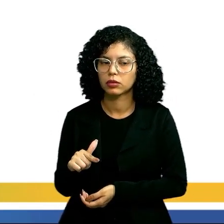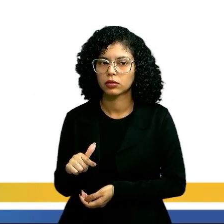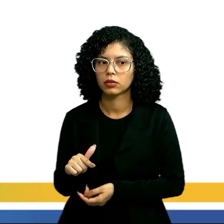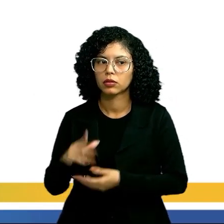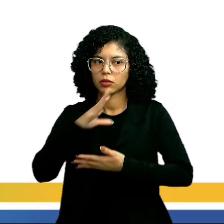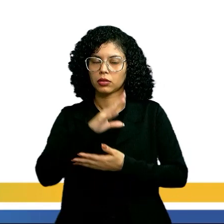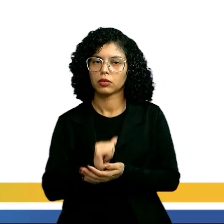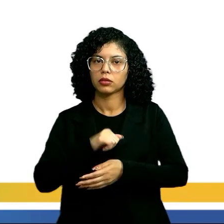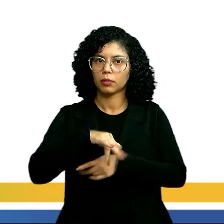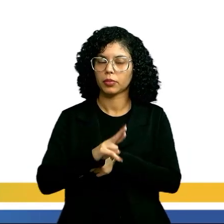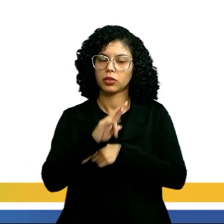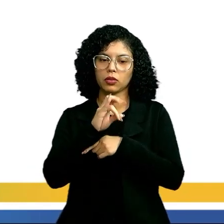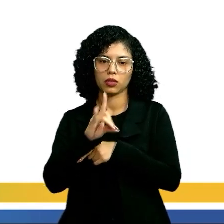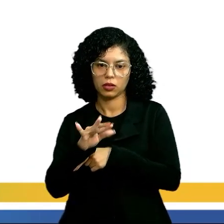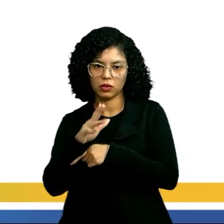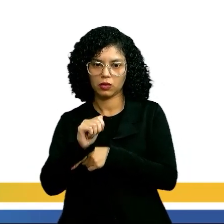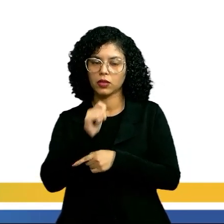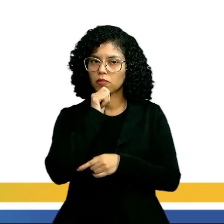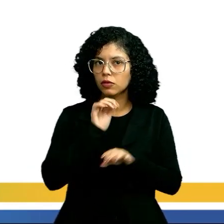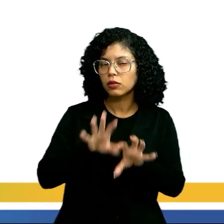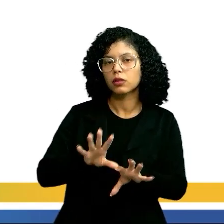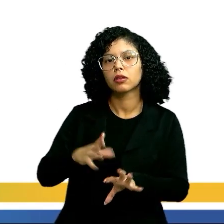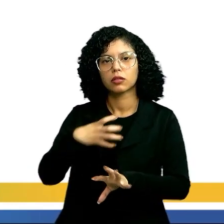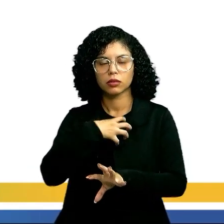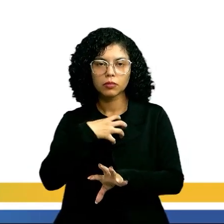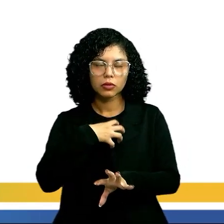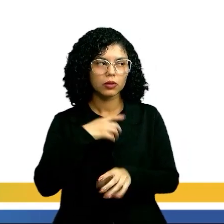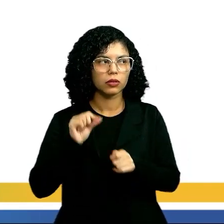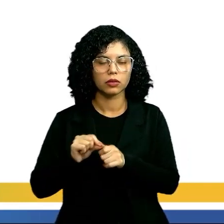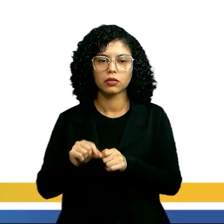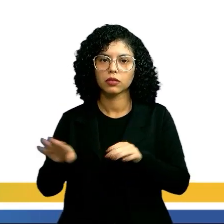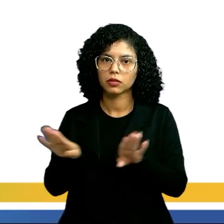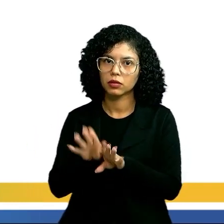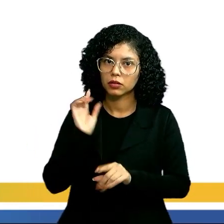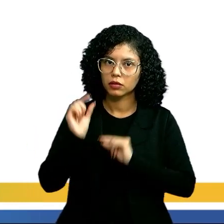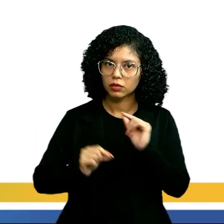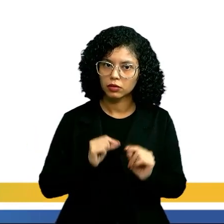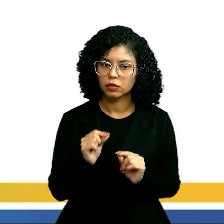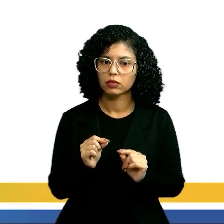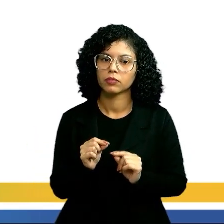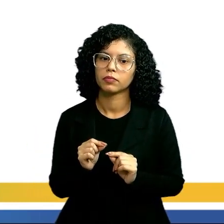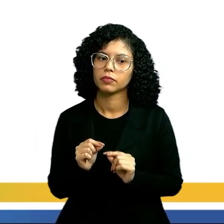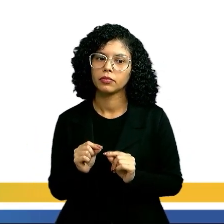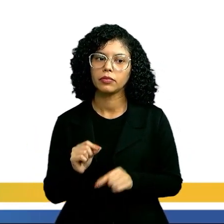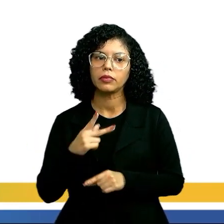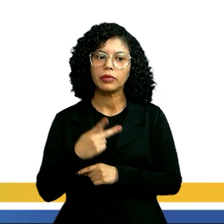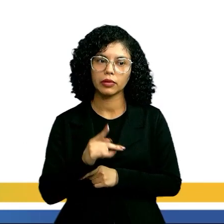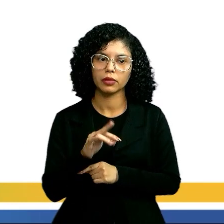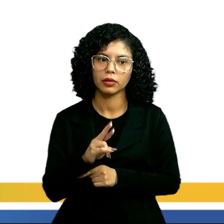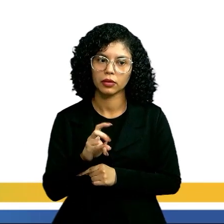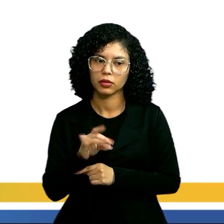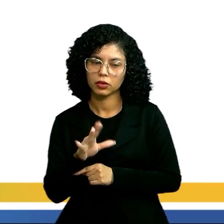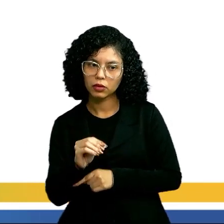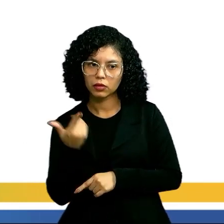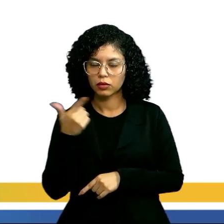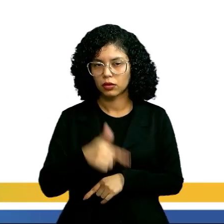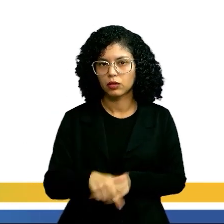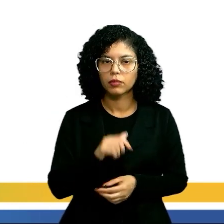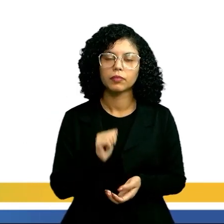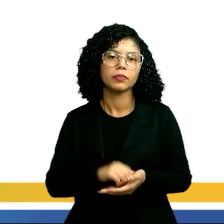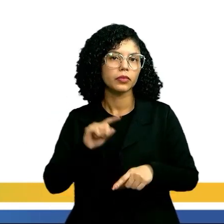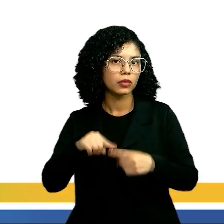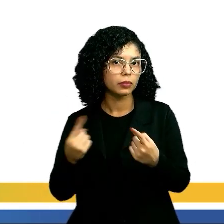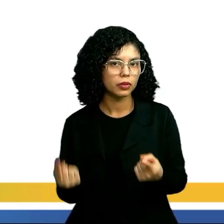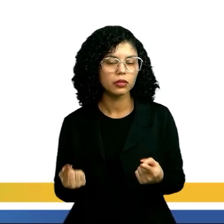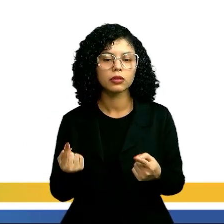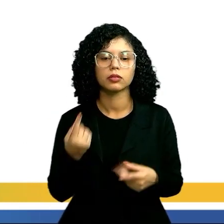das mitocôndrias. E nesse momento, há a formação de piruvato, ou de ácido pirúvico de novo,